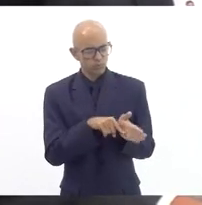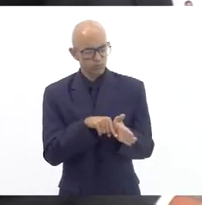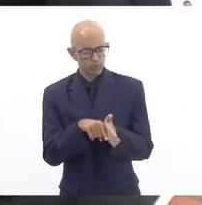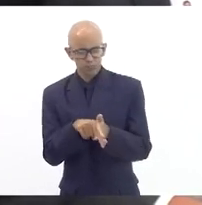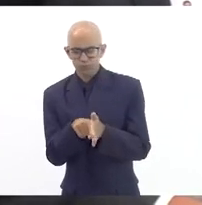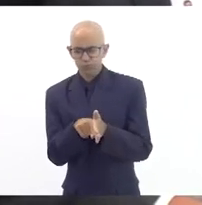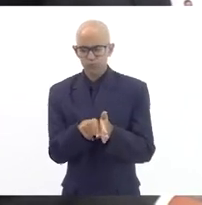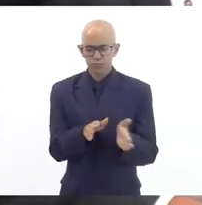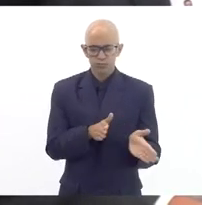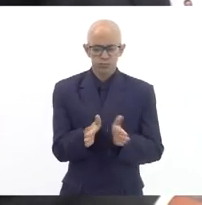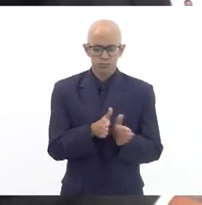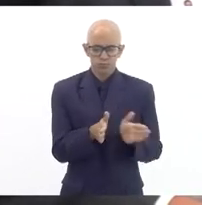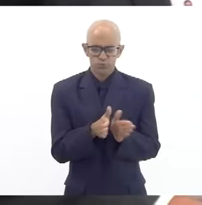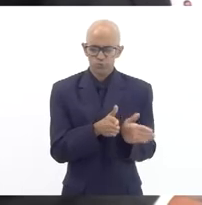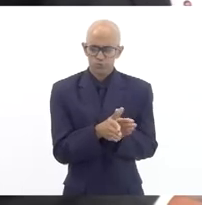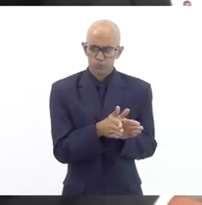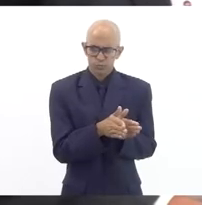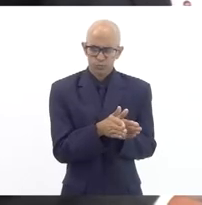de acessibilidade